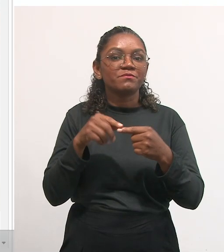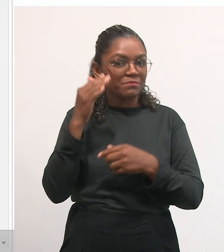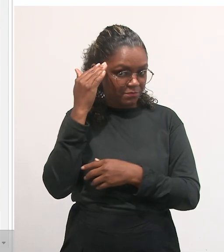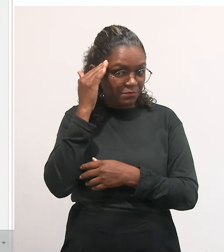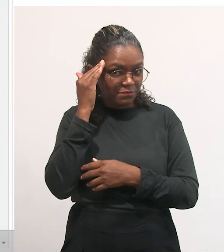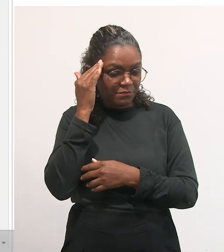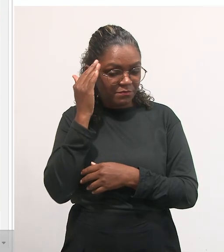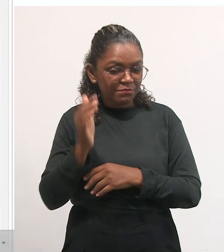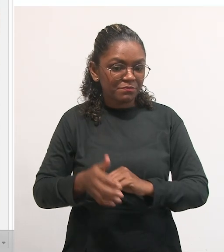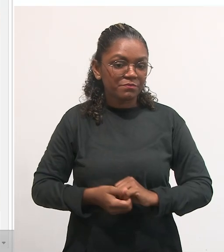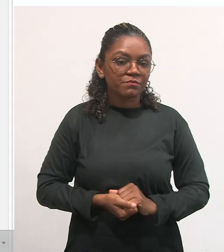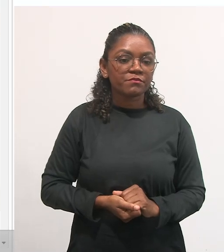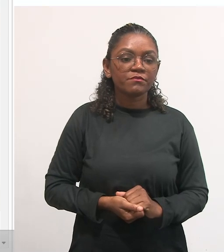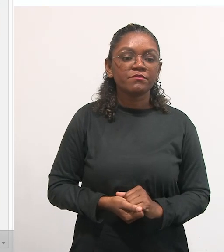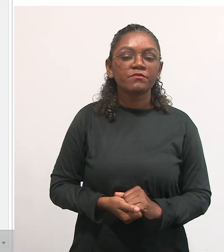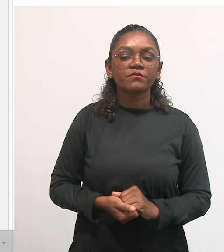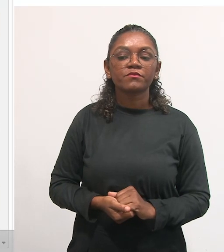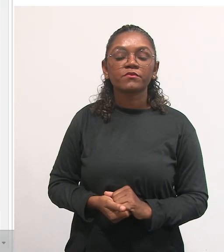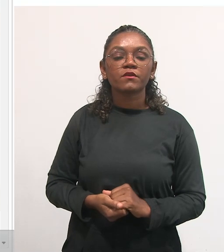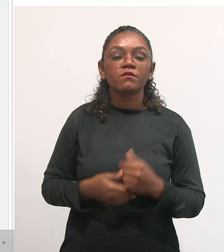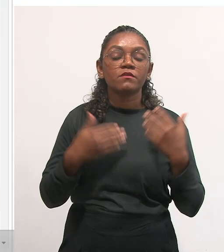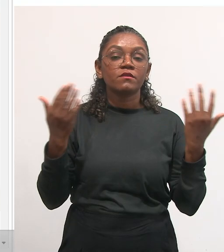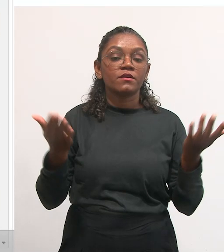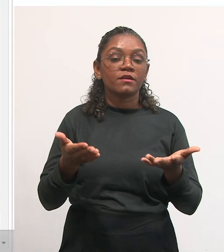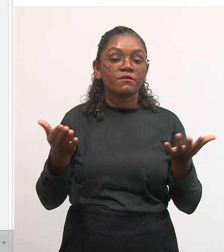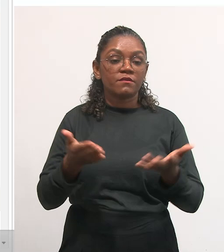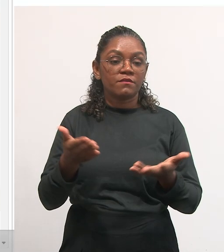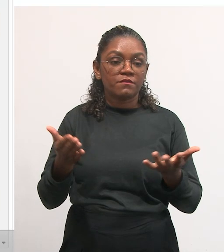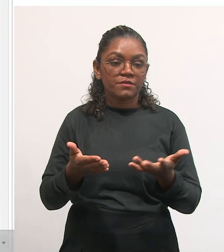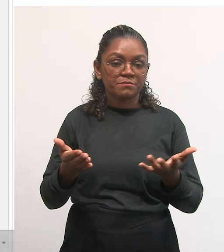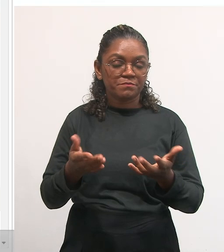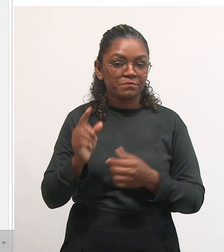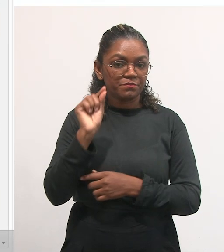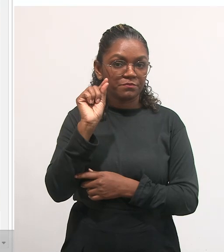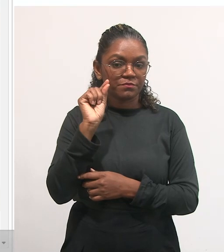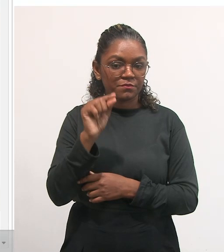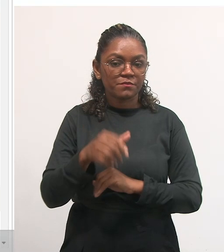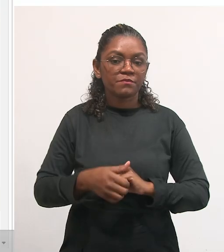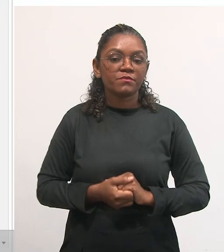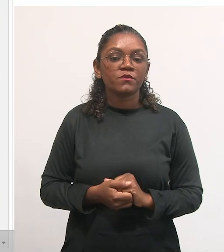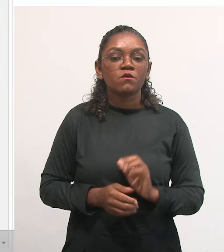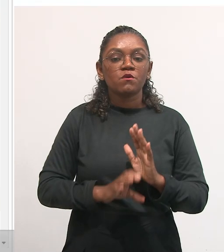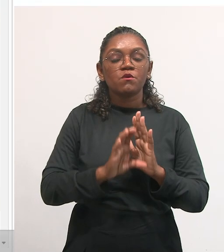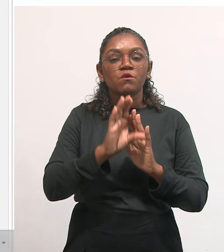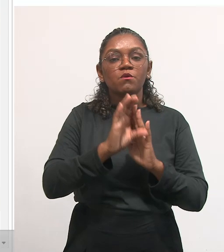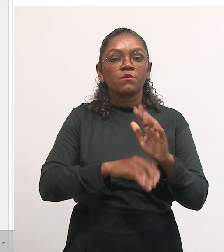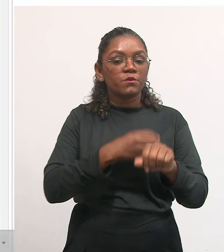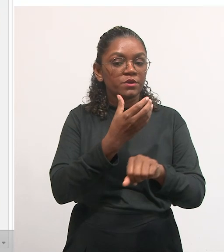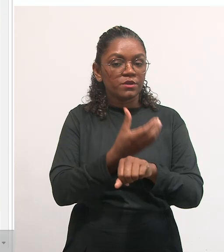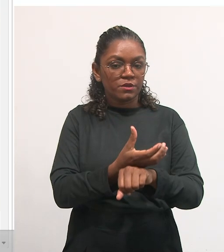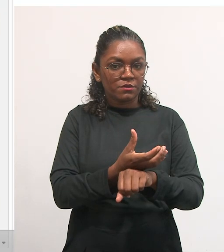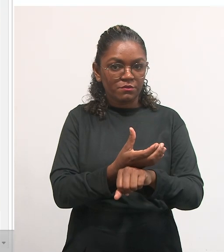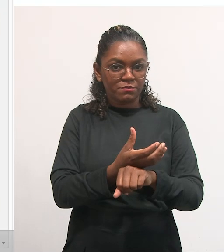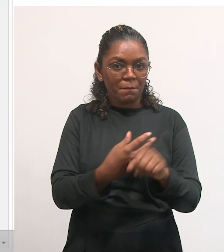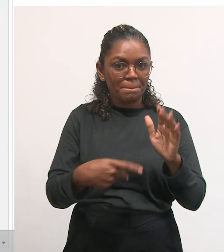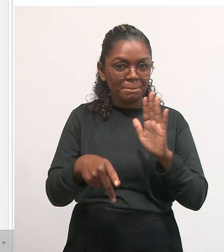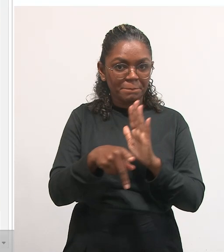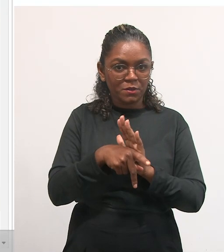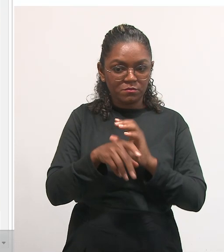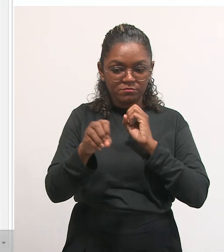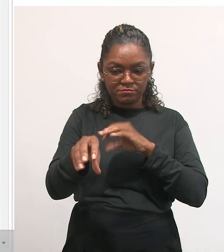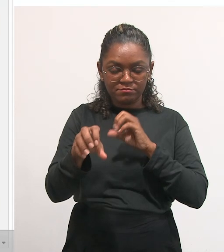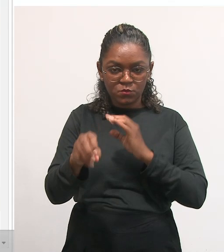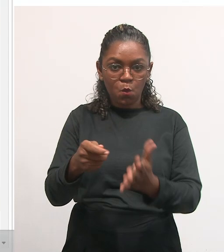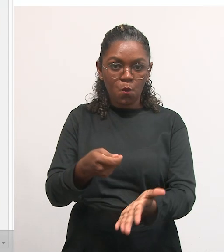a reforçando aqui a perspectiva do sacristã né o currículo do ensino obrigatório não tem a mesma função como a gente já